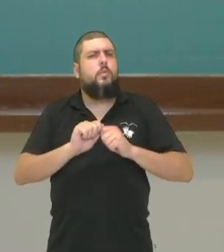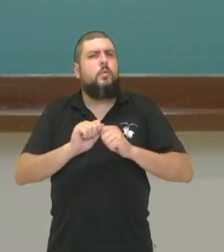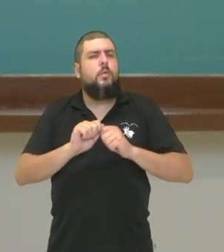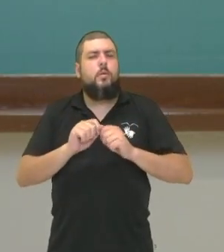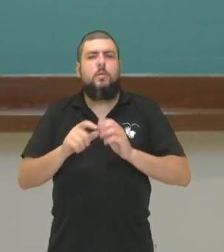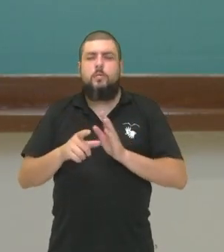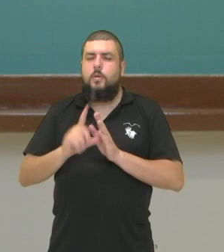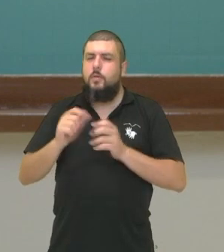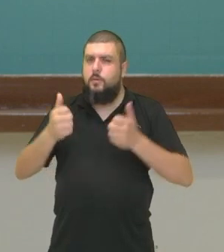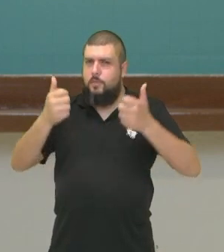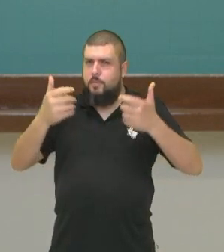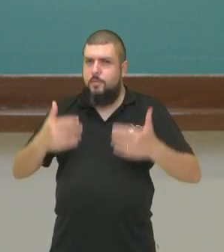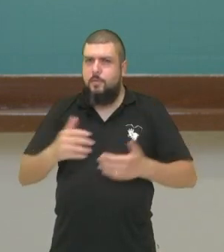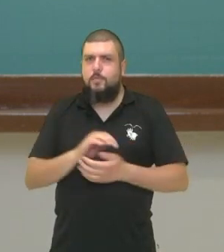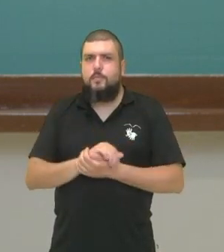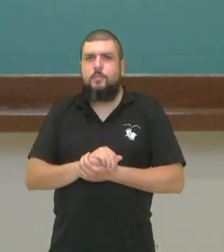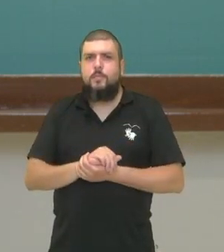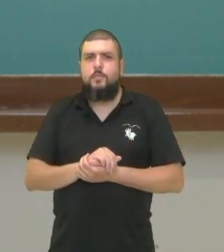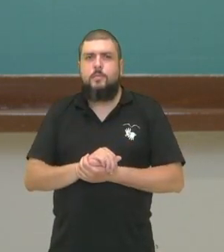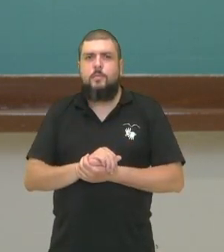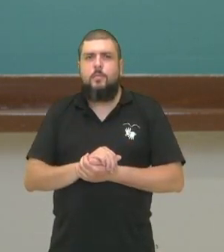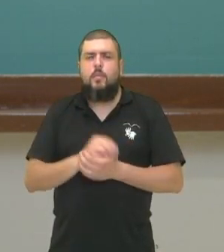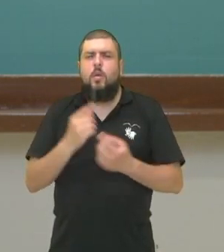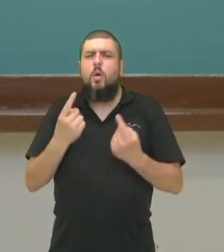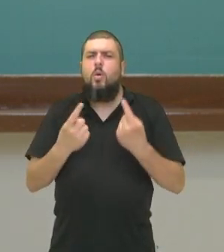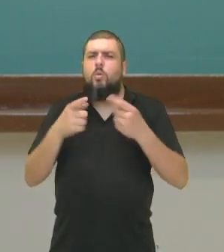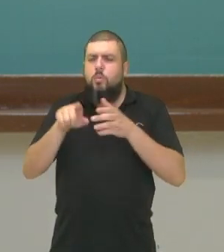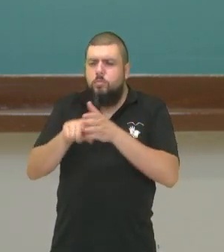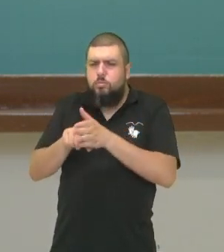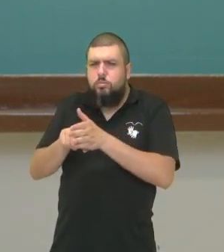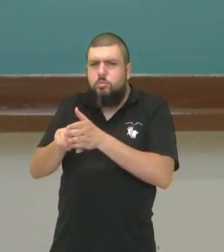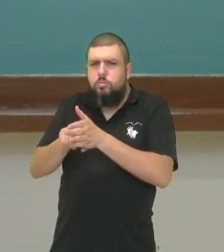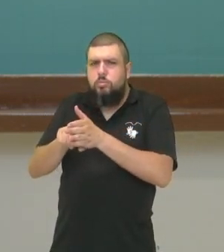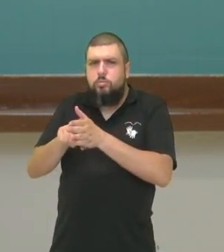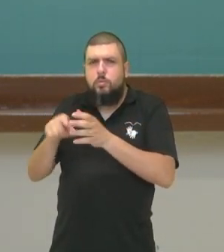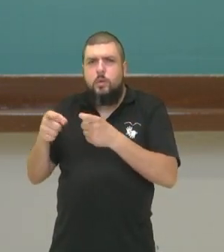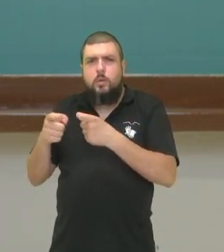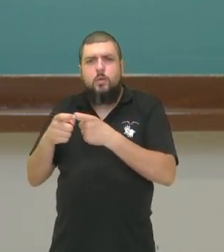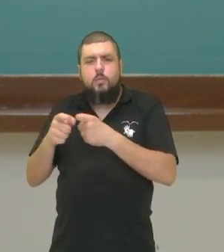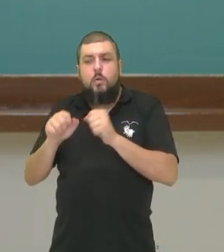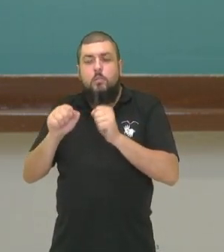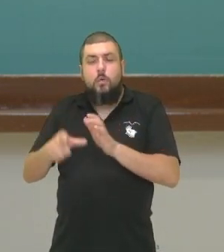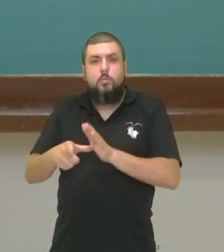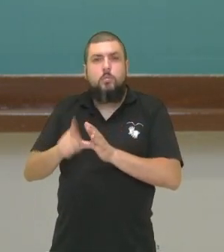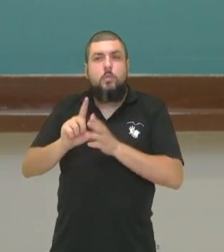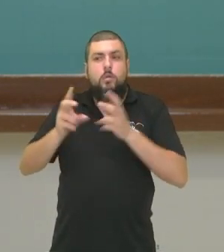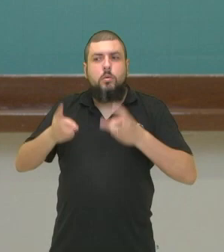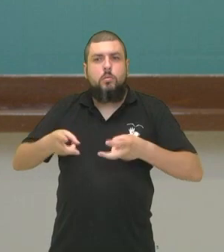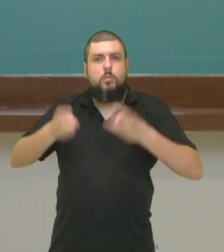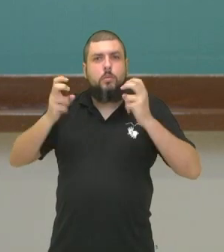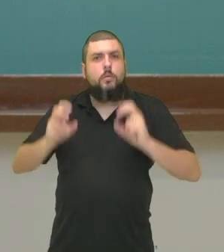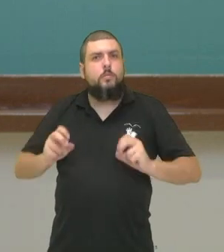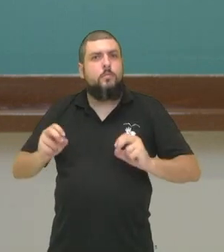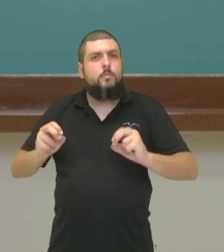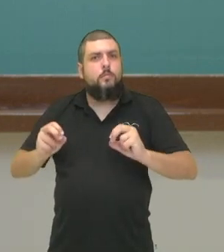de falar. Qual o exame que pode indicar precocemente a presença desse tumor?